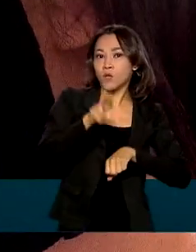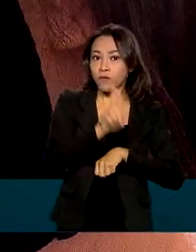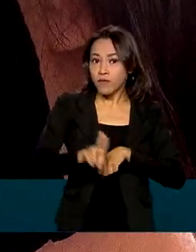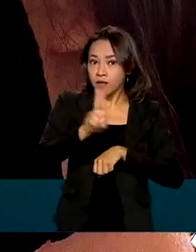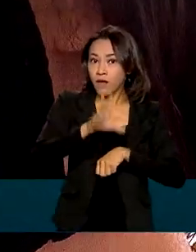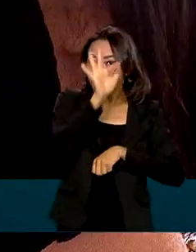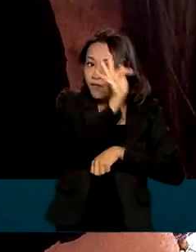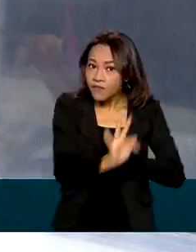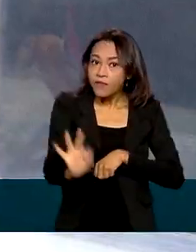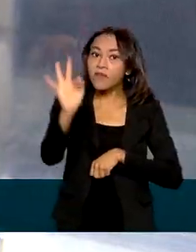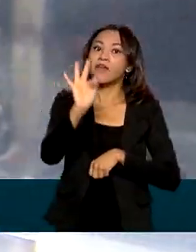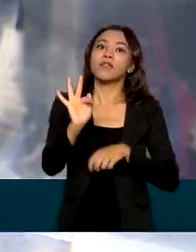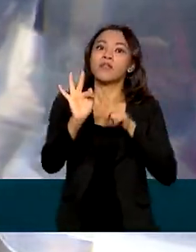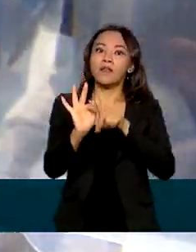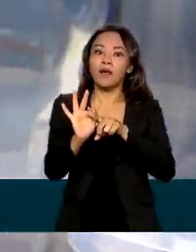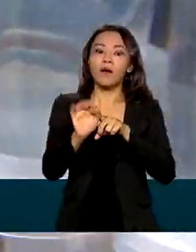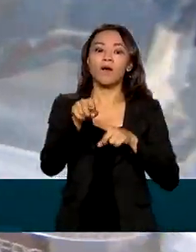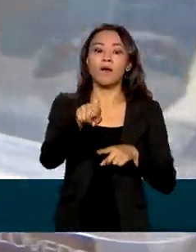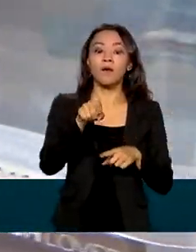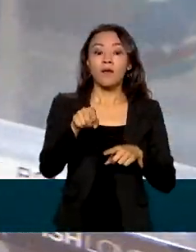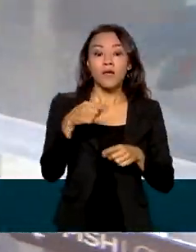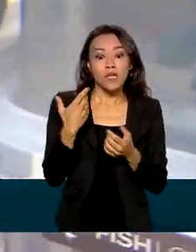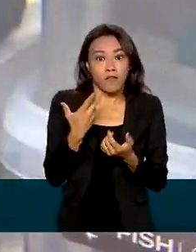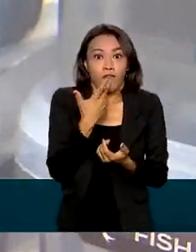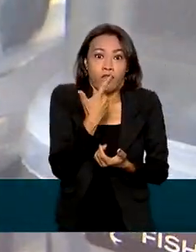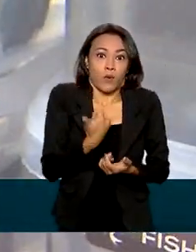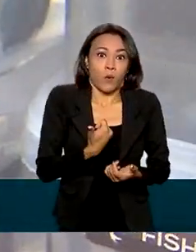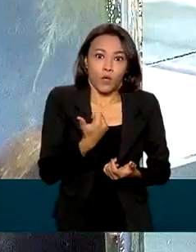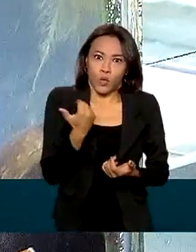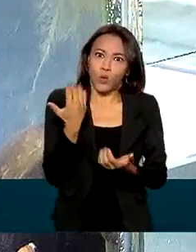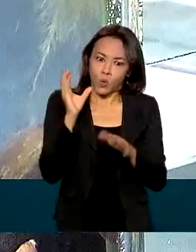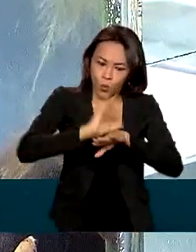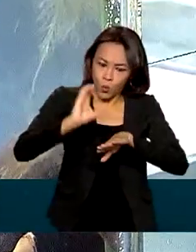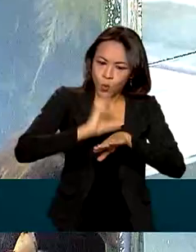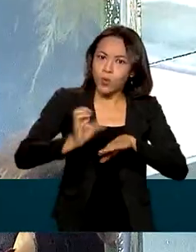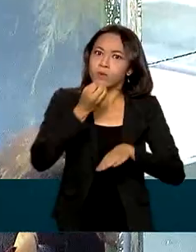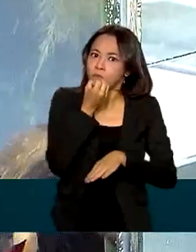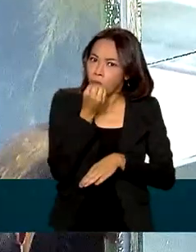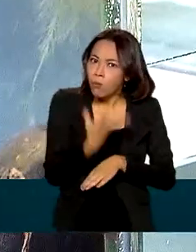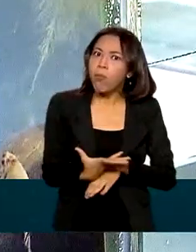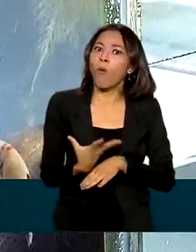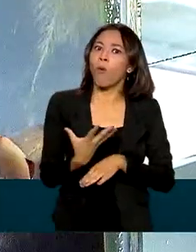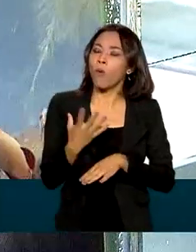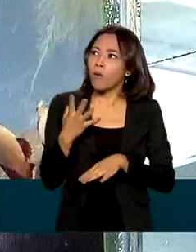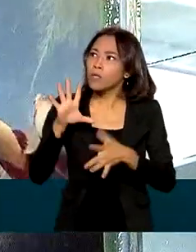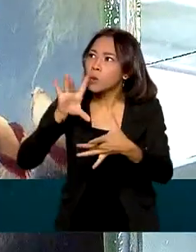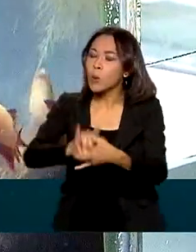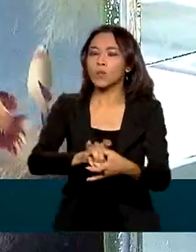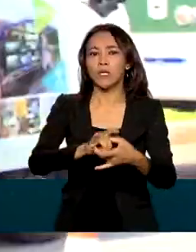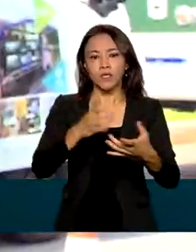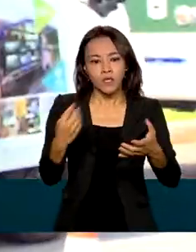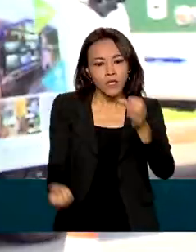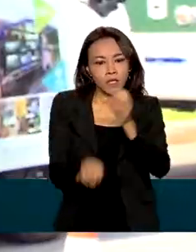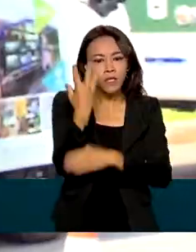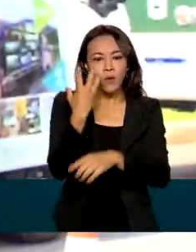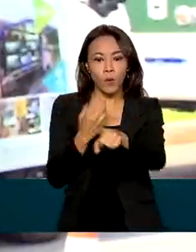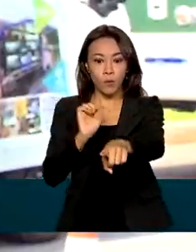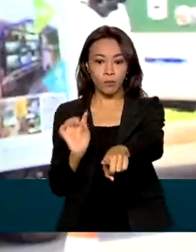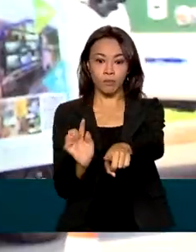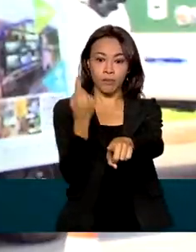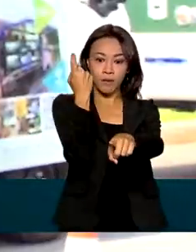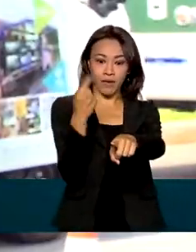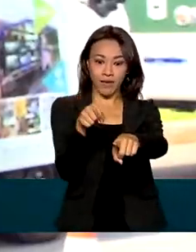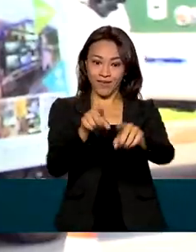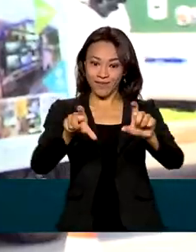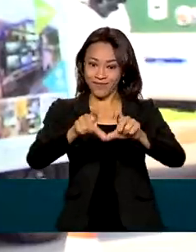do Rio Grande do Norte diz que o seu curso está em alta neste momento, o que levou à criação do primeiro